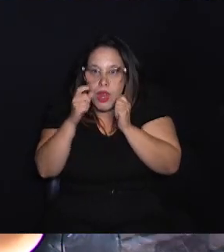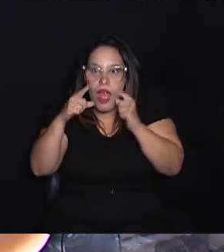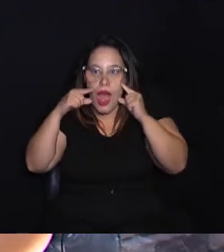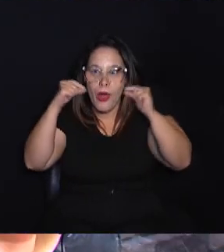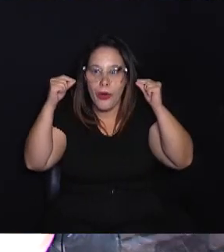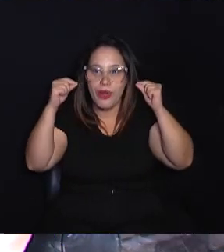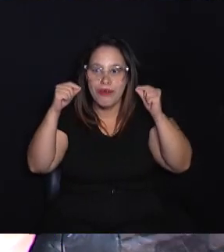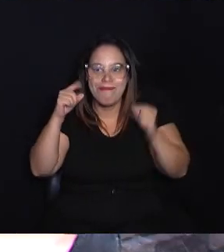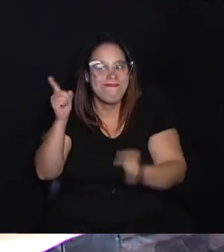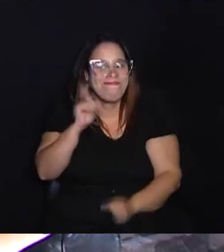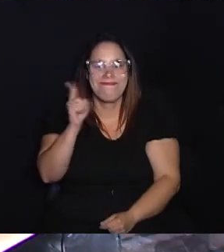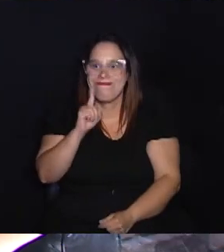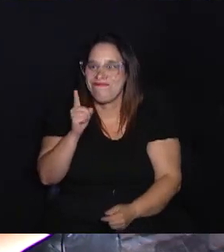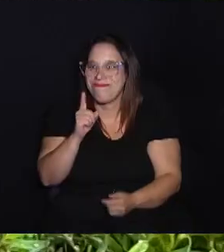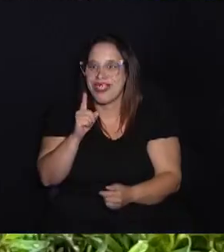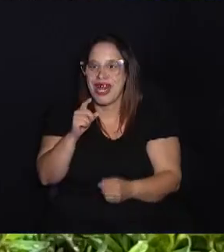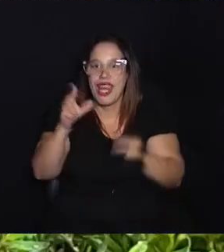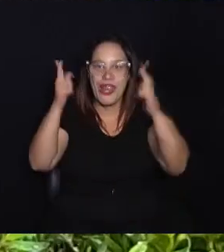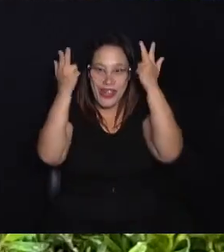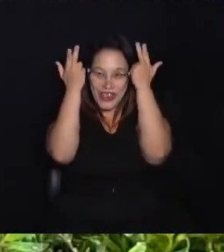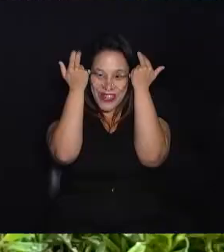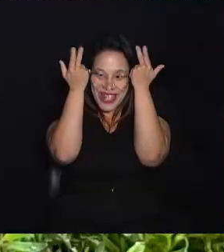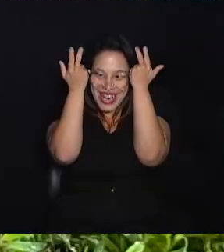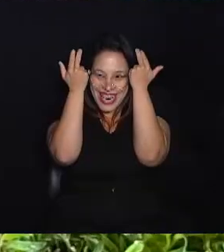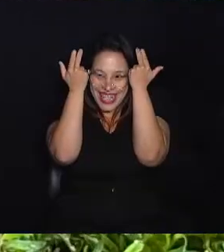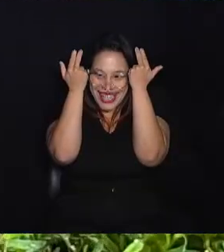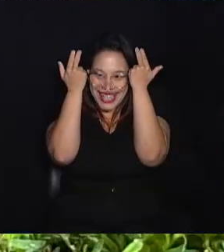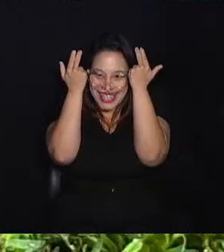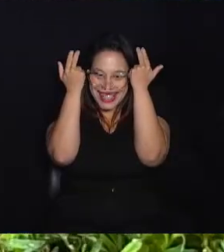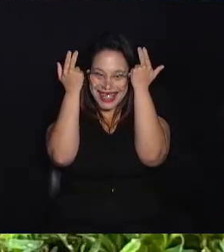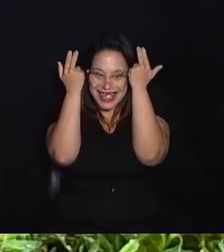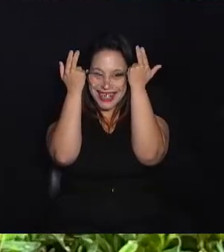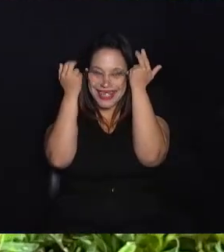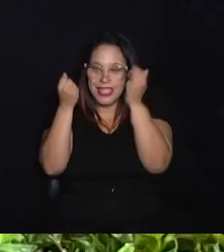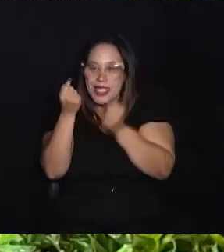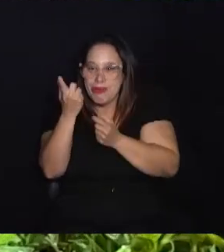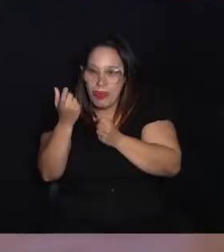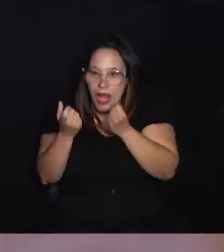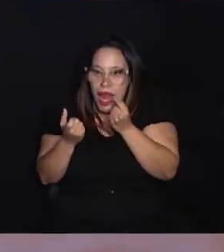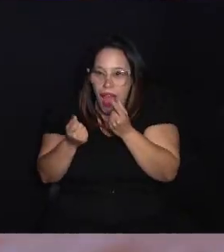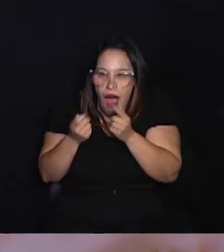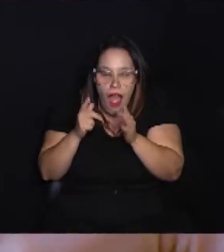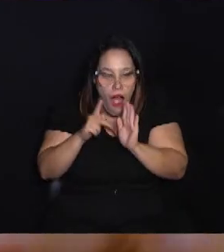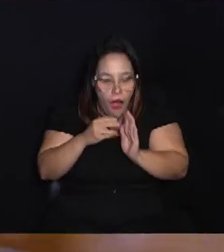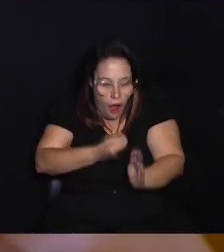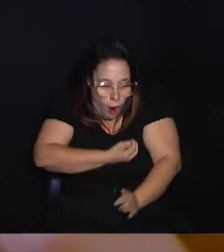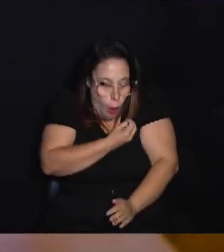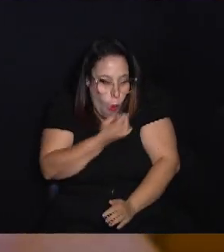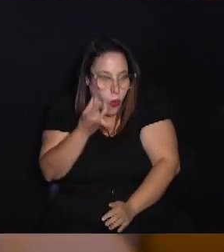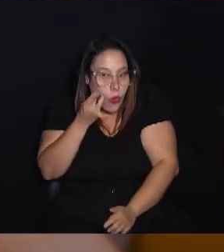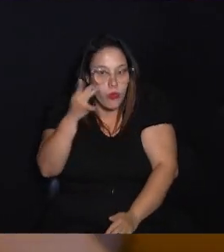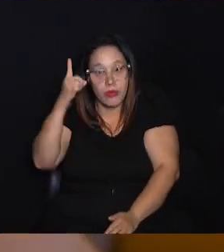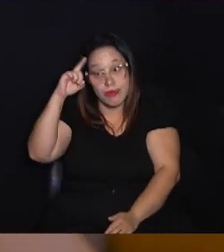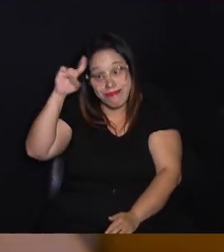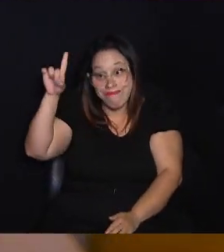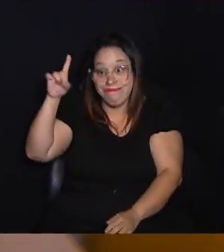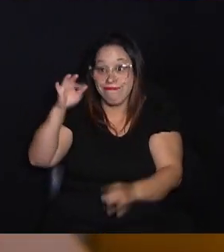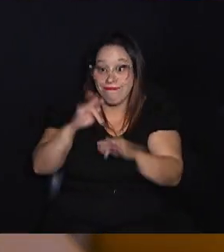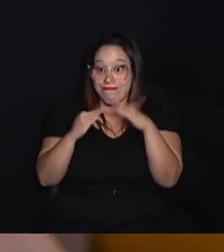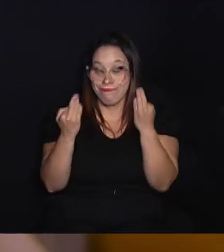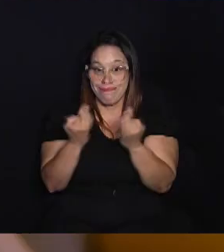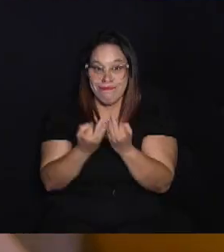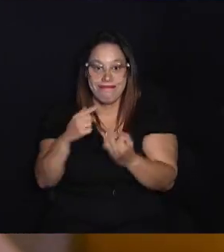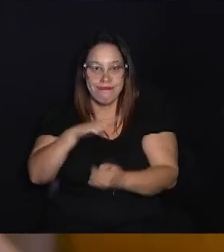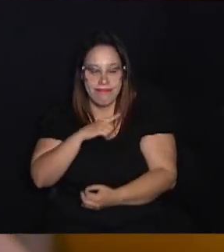se enganou, é sobre o coelho. Os coelhos têm se tornado cada vez mais presentes no dia a dia das famílias. E para que tenham